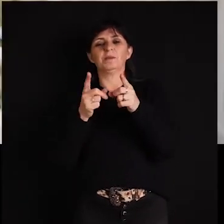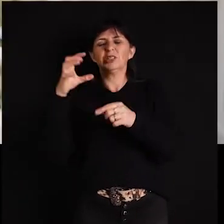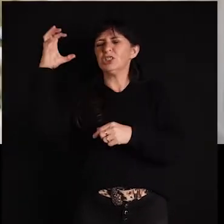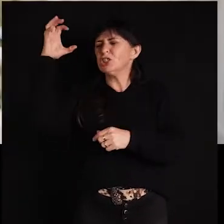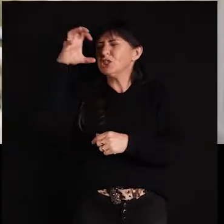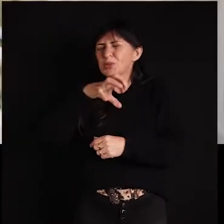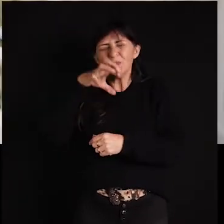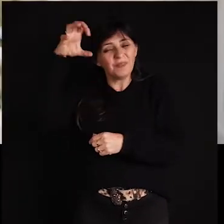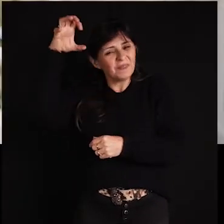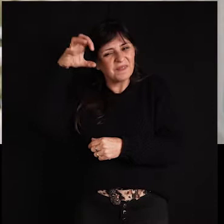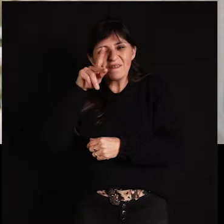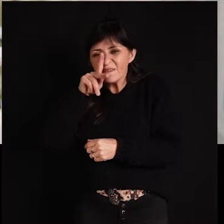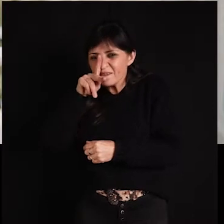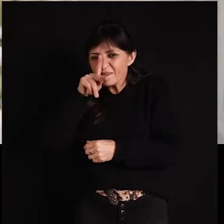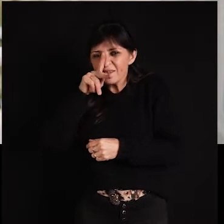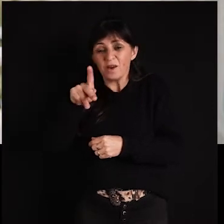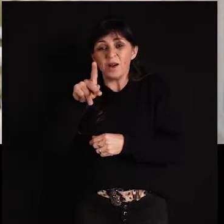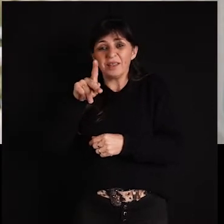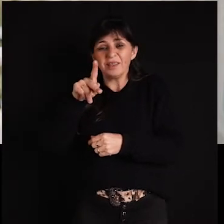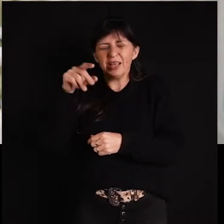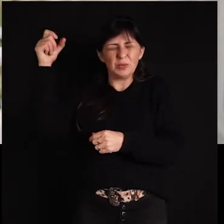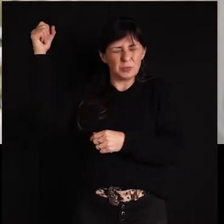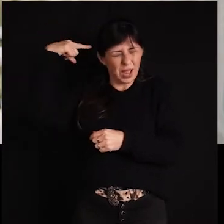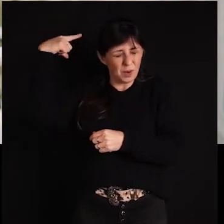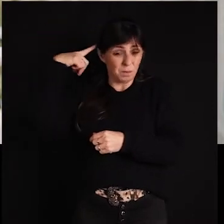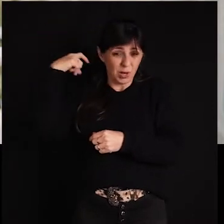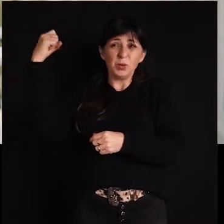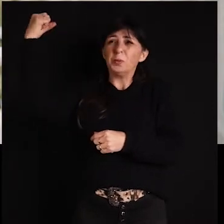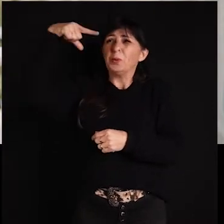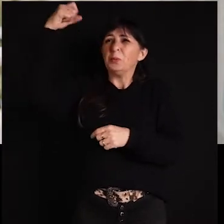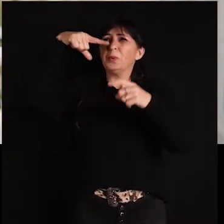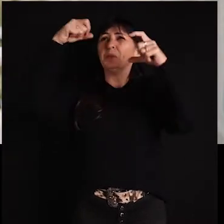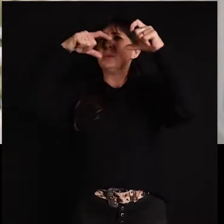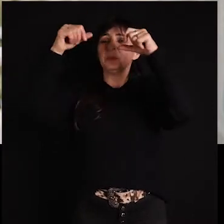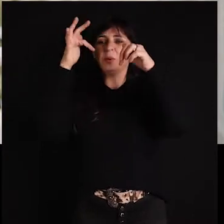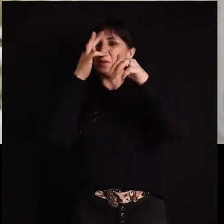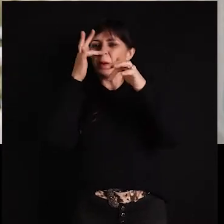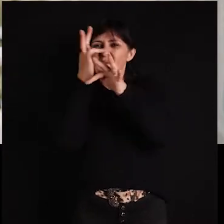aquela rajada de água no zinco, né, daquele ginásio. Deu aquele...